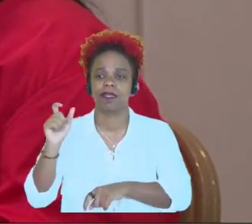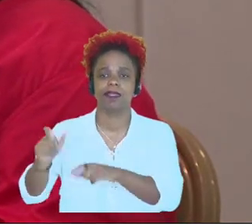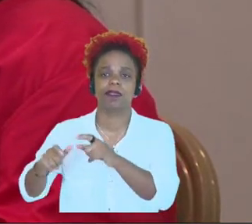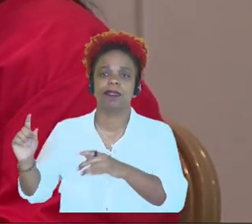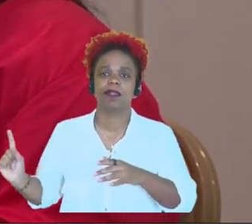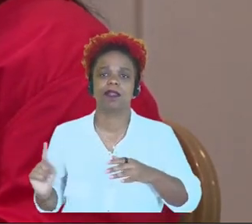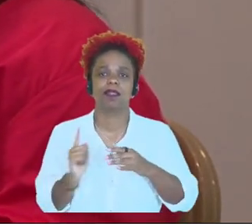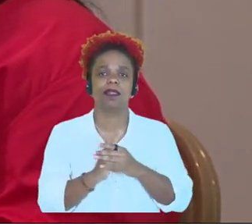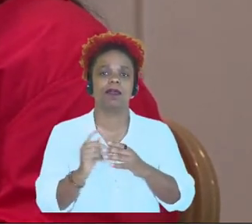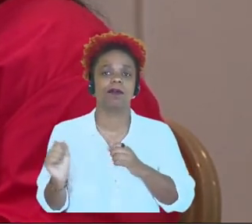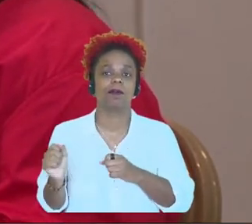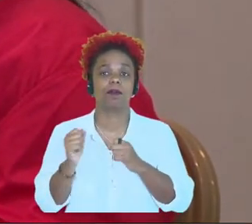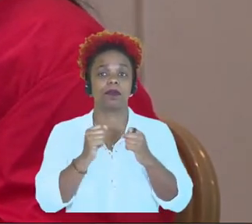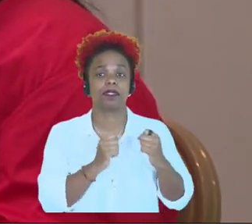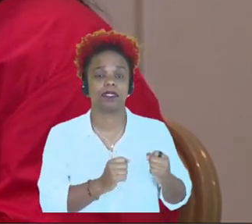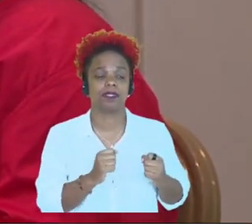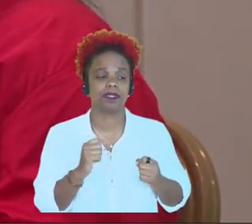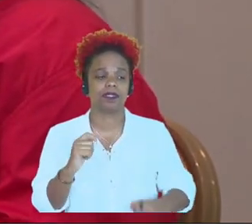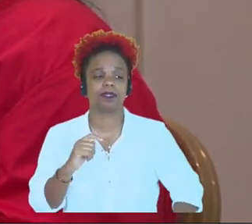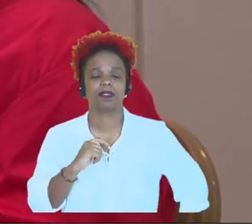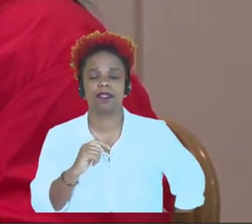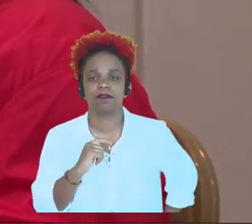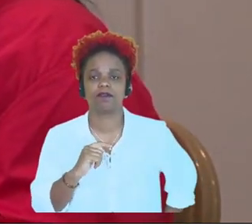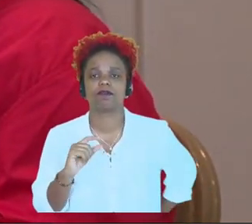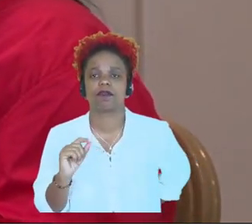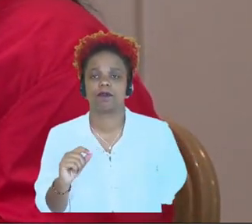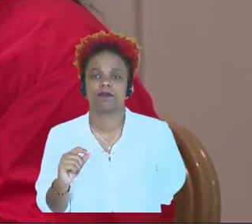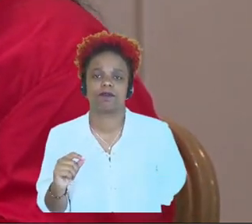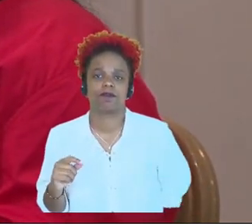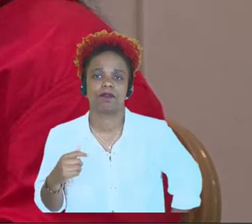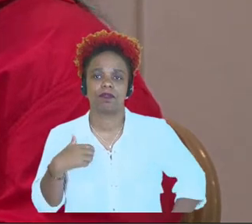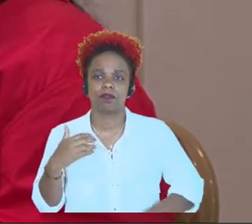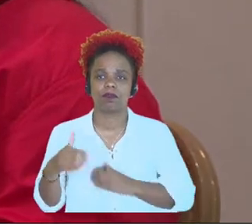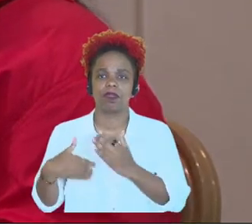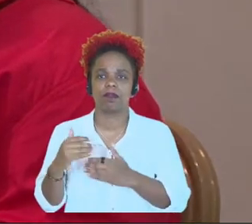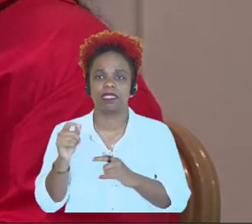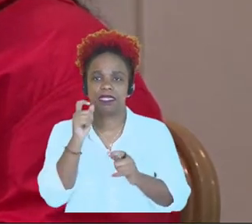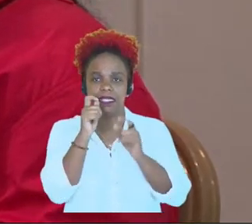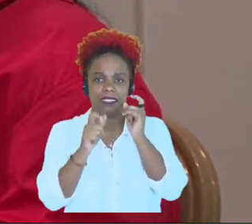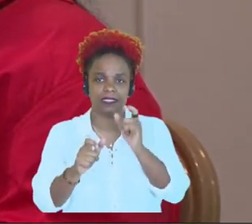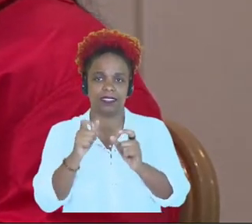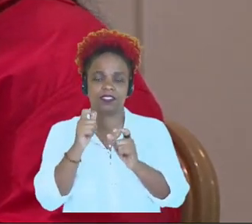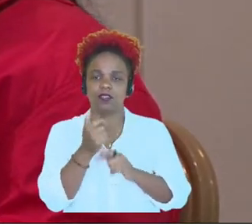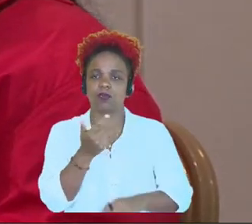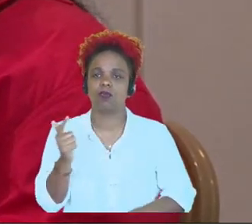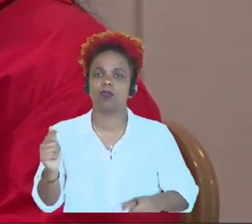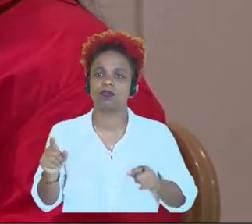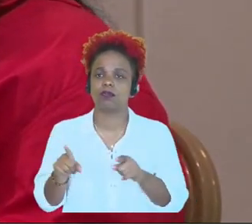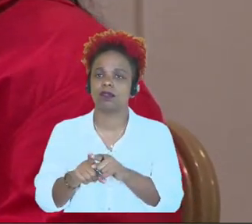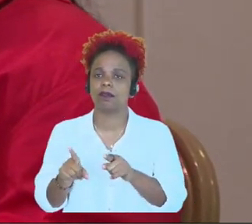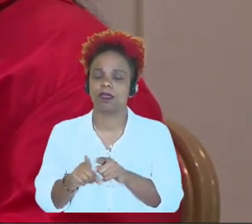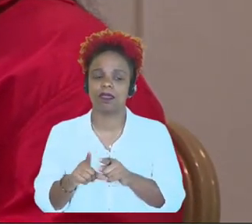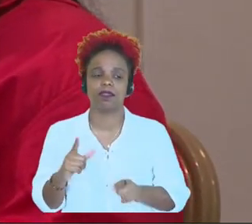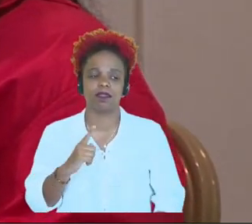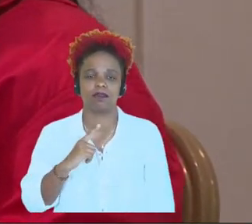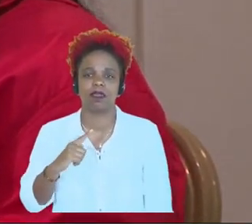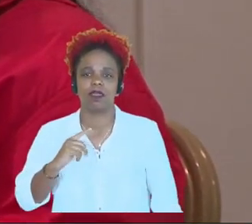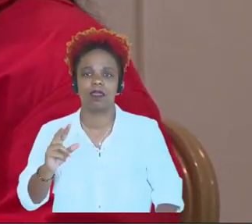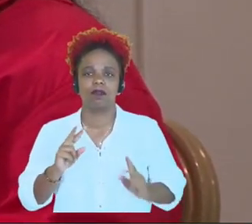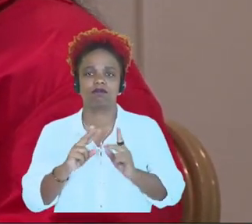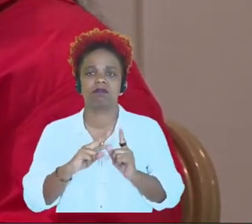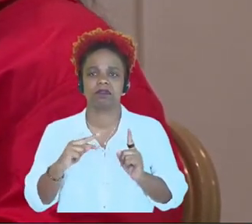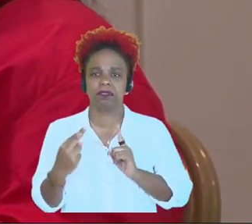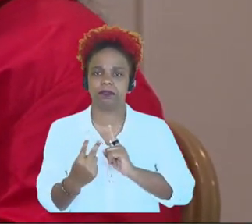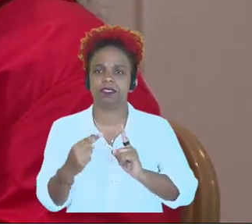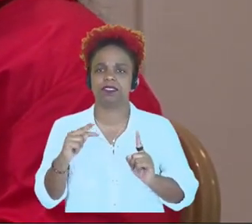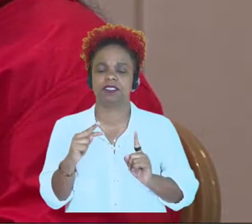na esfera de poder, eu entendo que seja um caminho interessante, mas também há outras vias que são fundamentais. Inclusive, do ponto de vista, eu estava falando